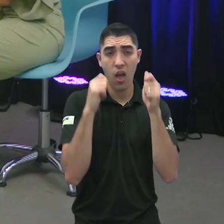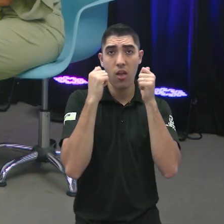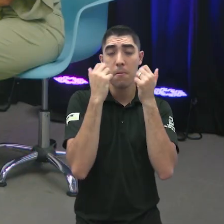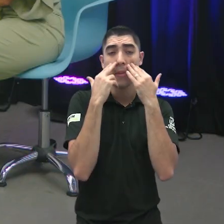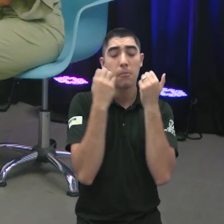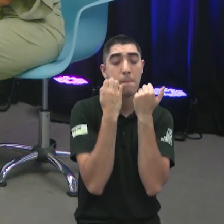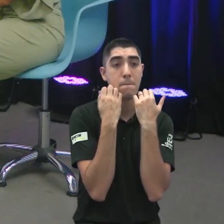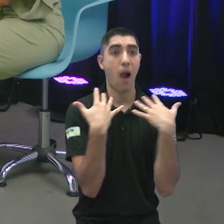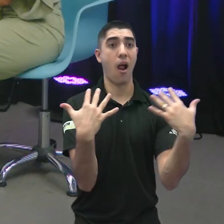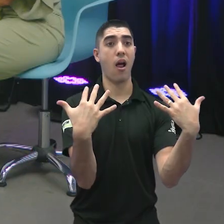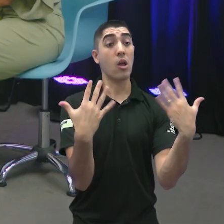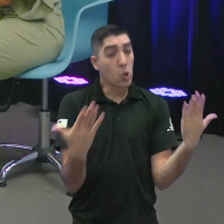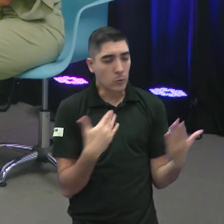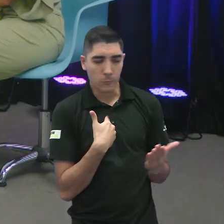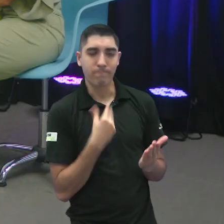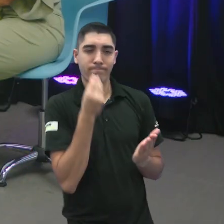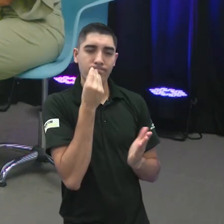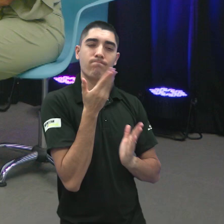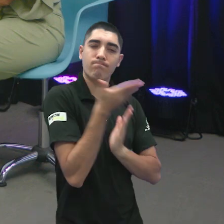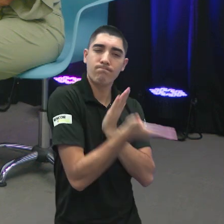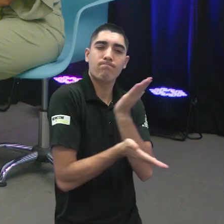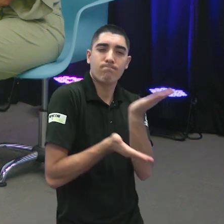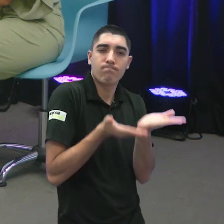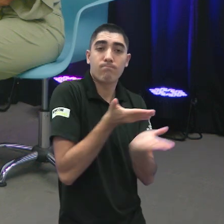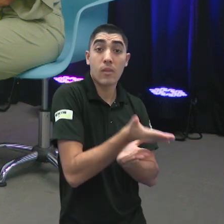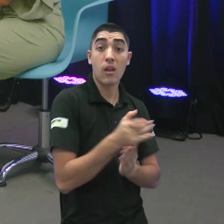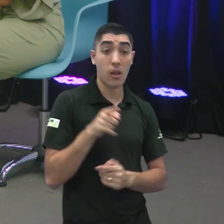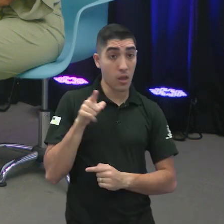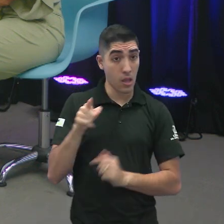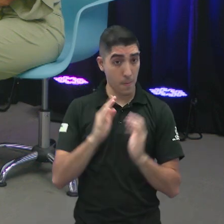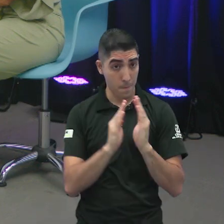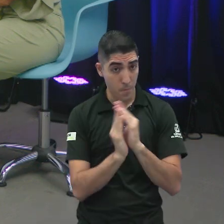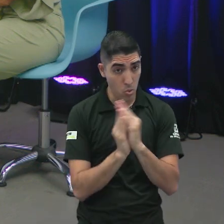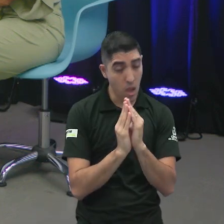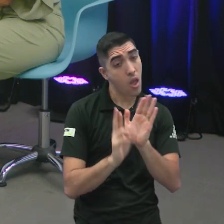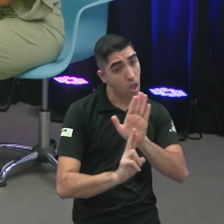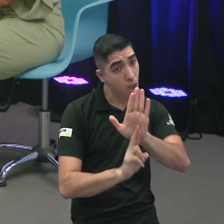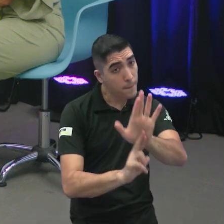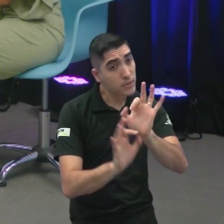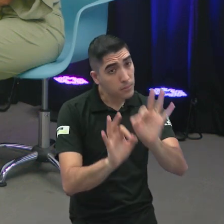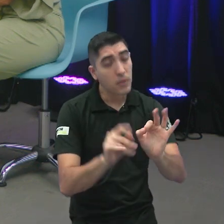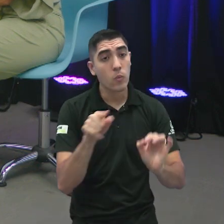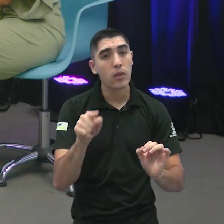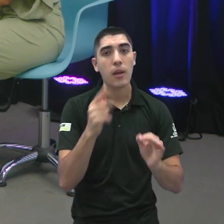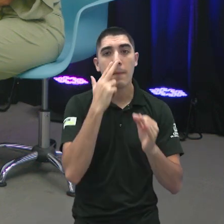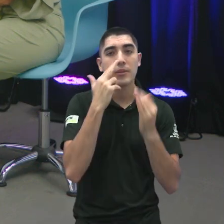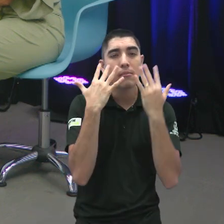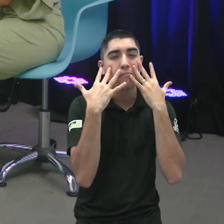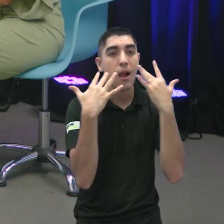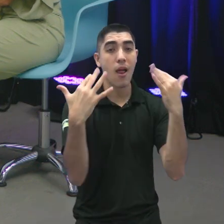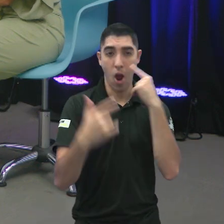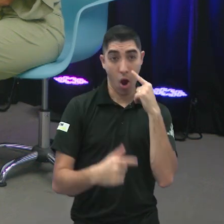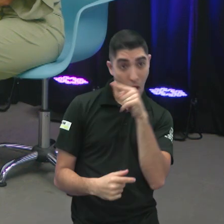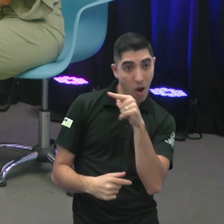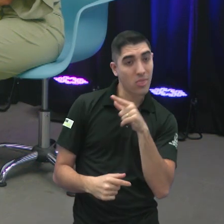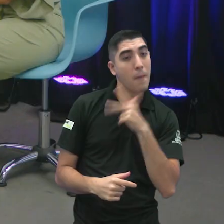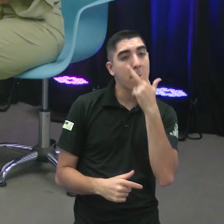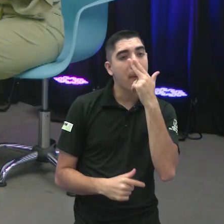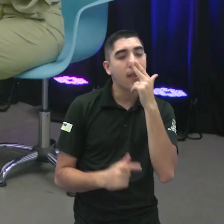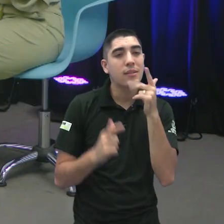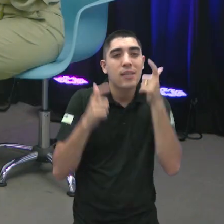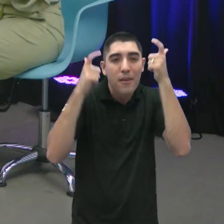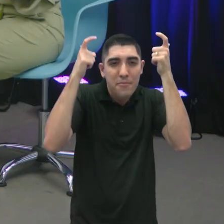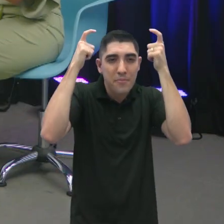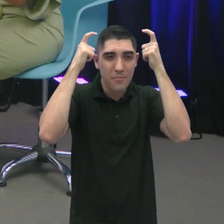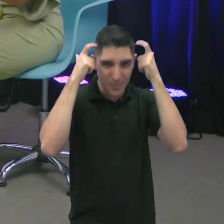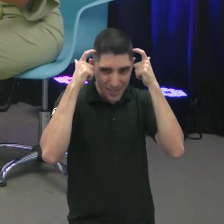Estamos trabalhando isso. E essa boneca representa isso, uma boneca que está brilhando, as cores, parece uma princesinha. Sim, e é como se